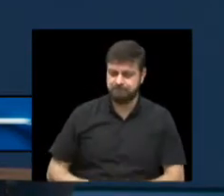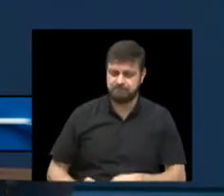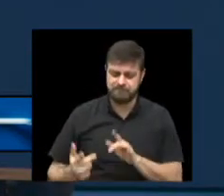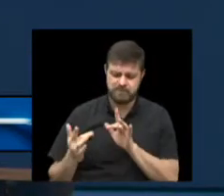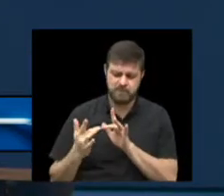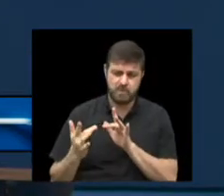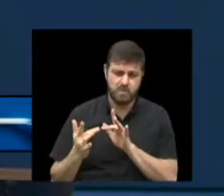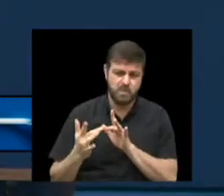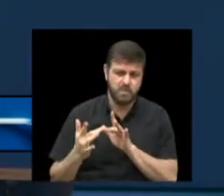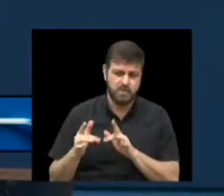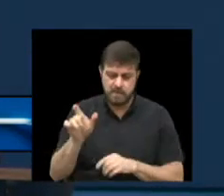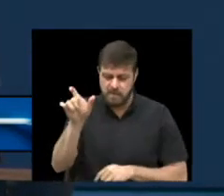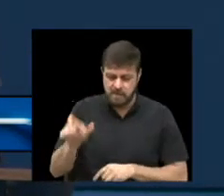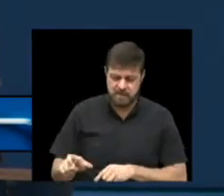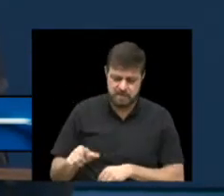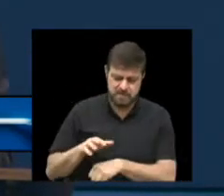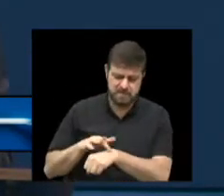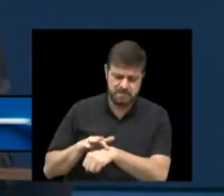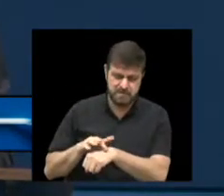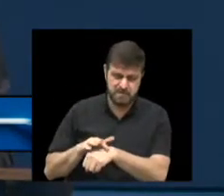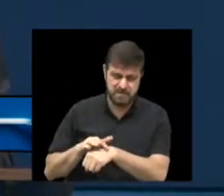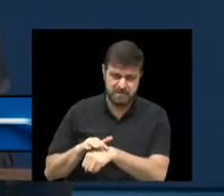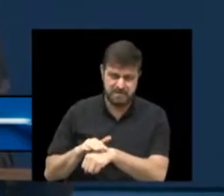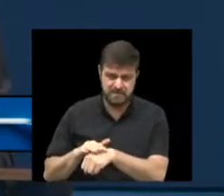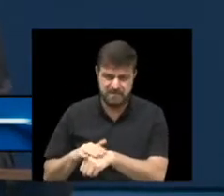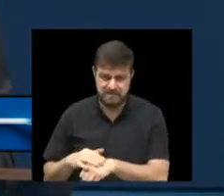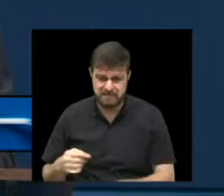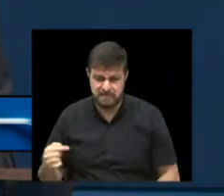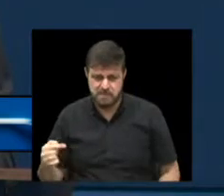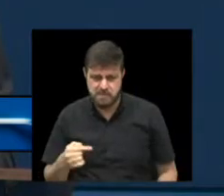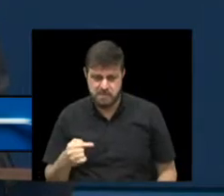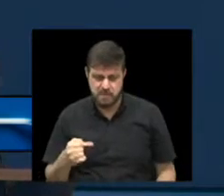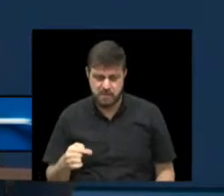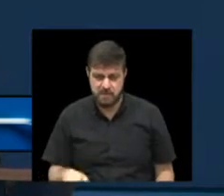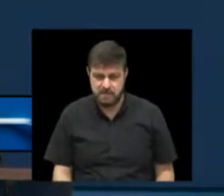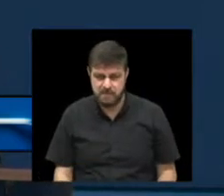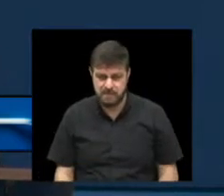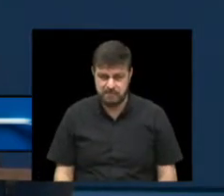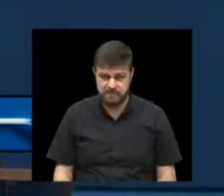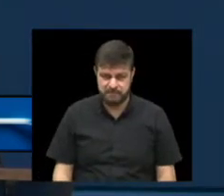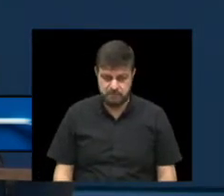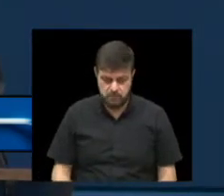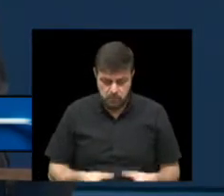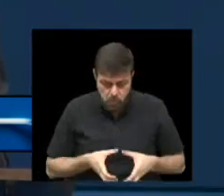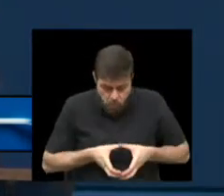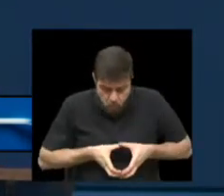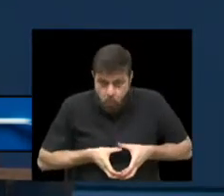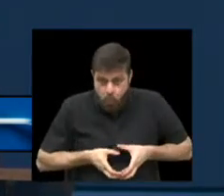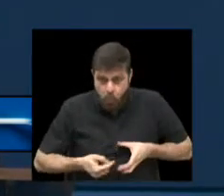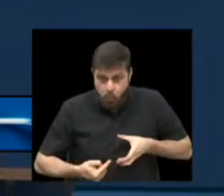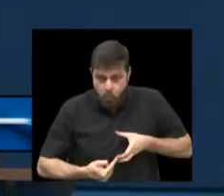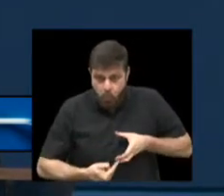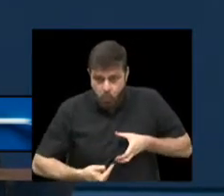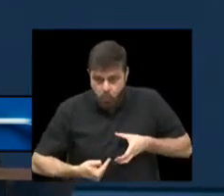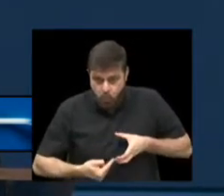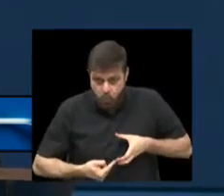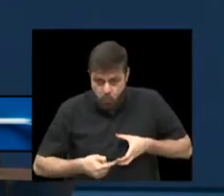correlação entre essas lesões e o tumor de colo de útero em mulheres.